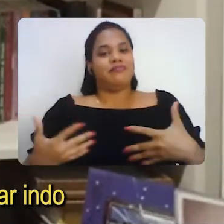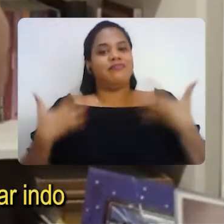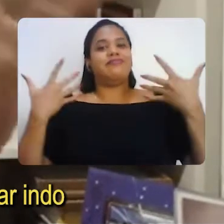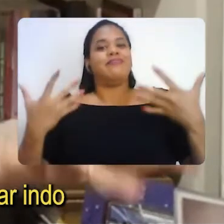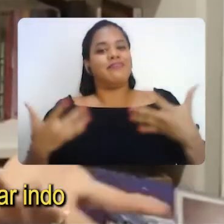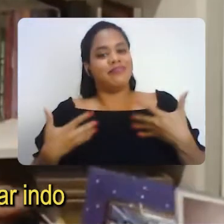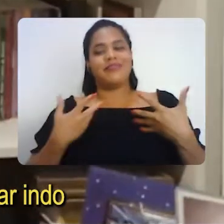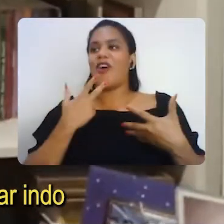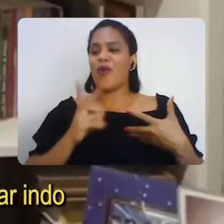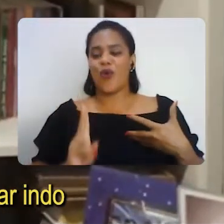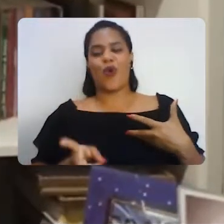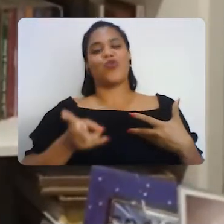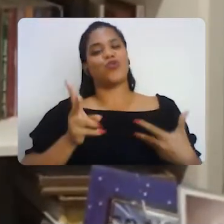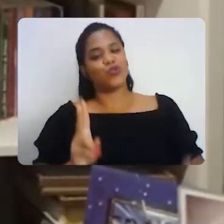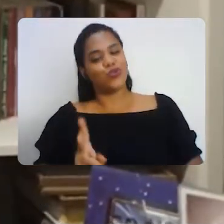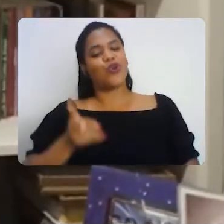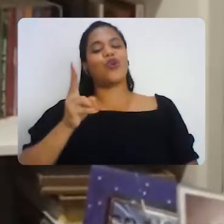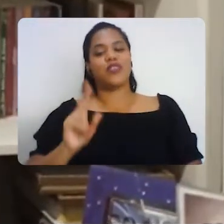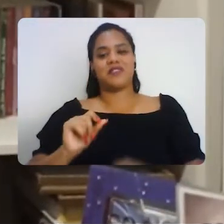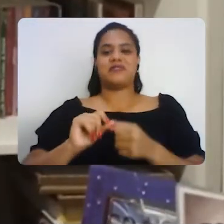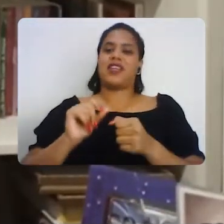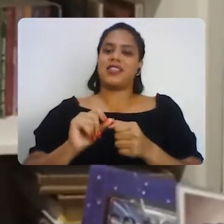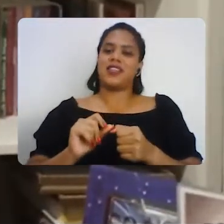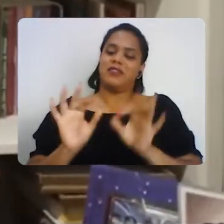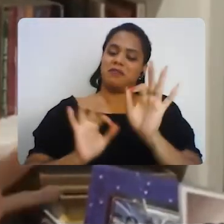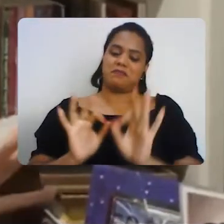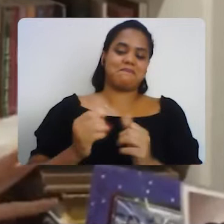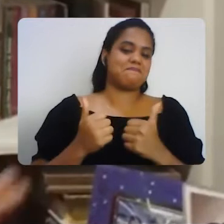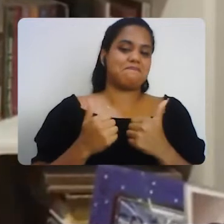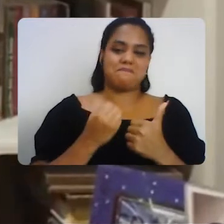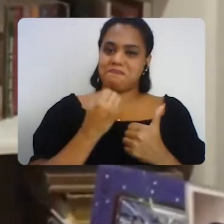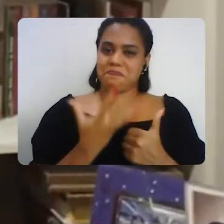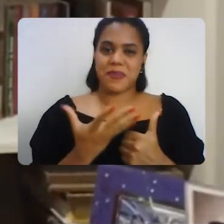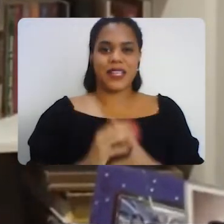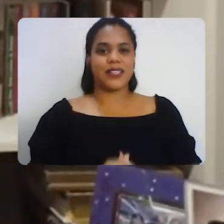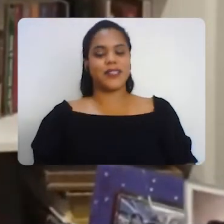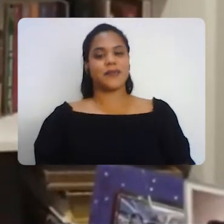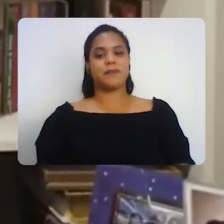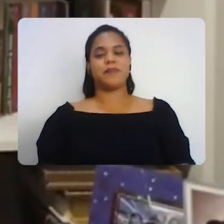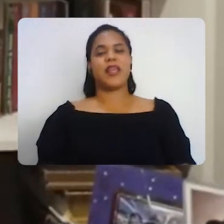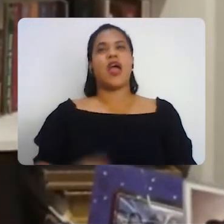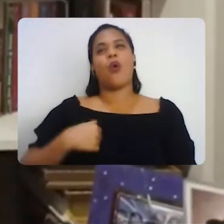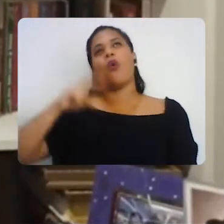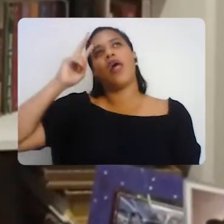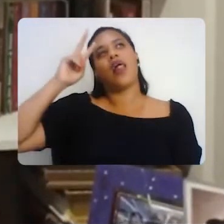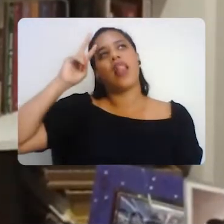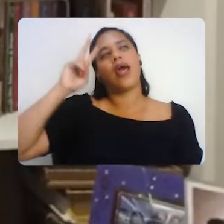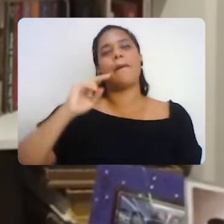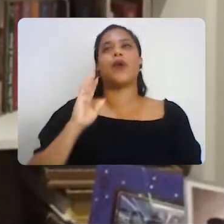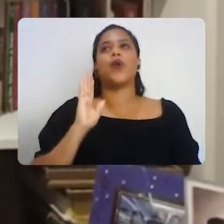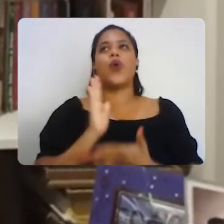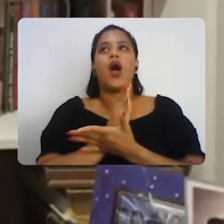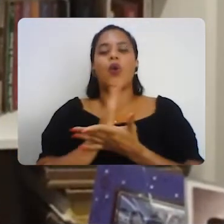pra gente continuar indo, né? E continuar construindo para que tudo ocorresse bem. Eu lembro